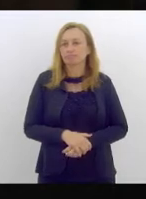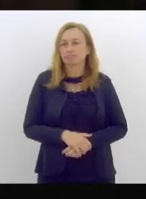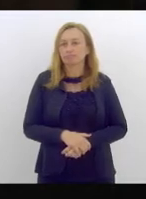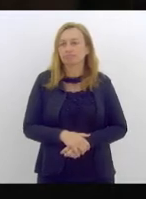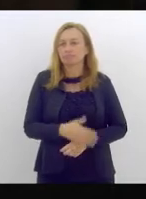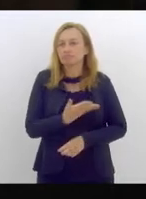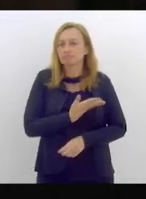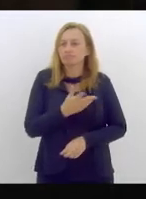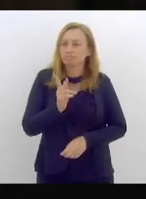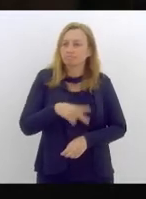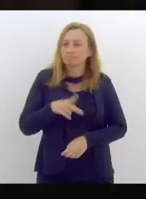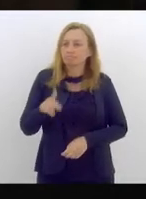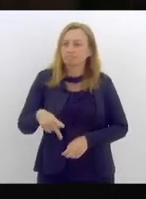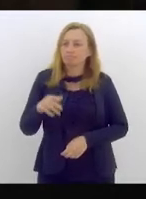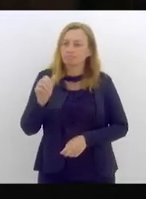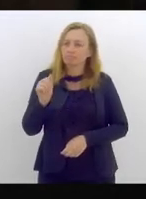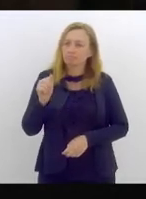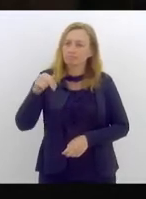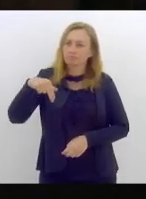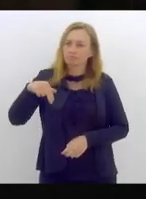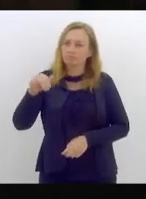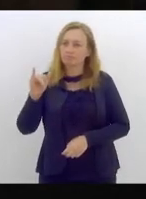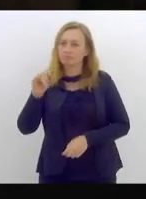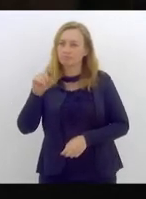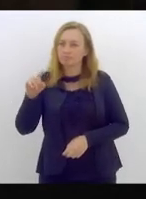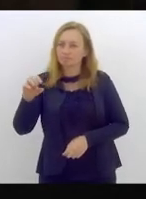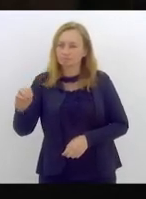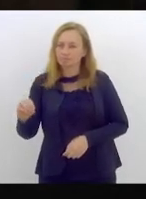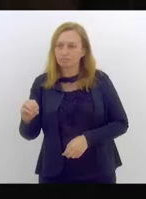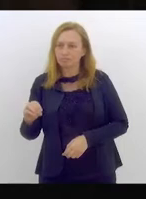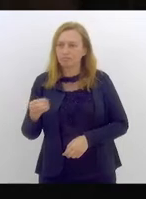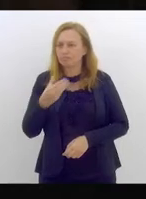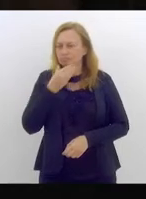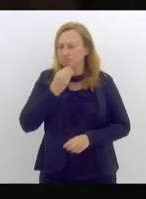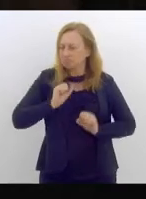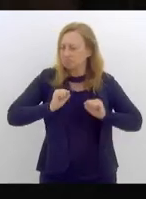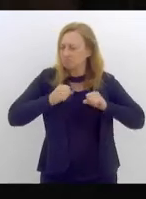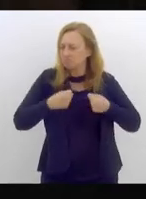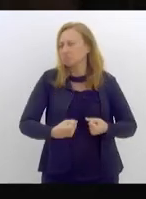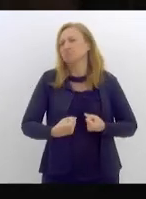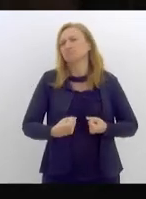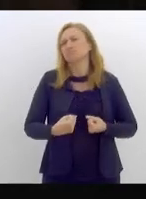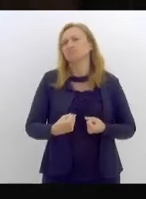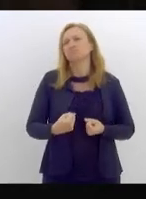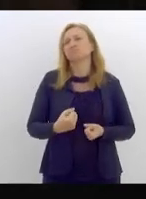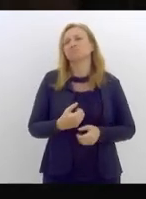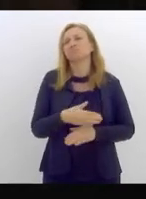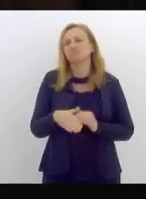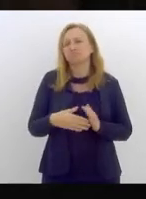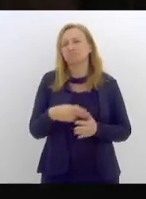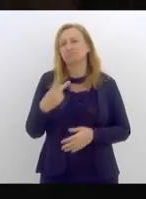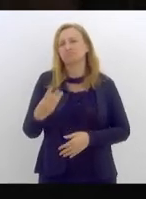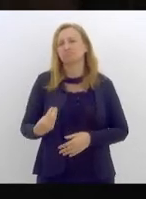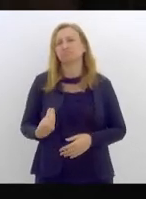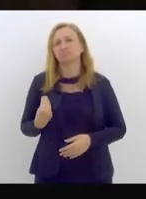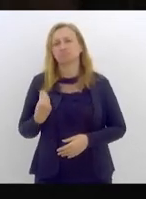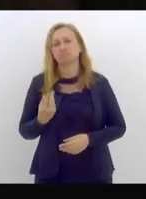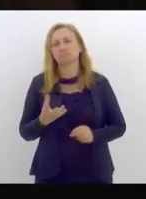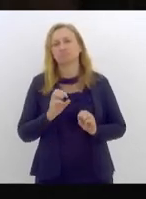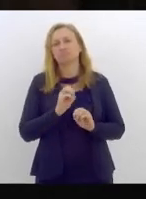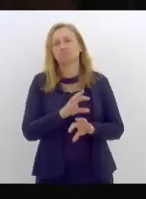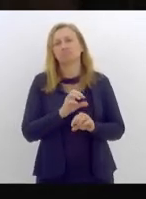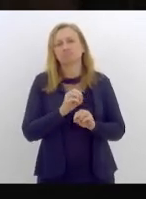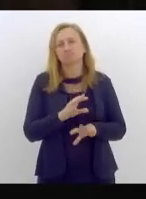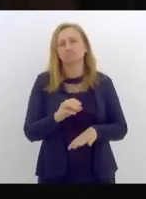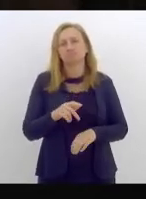o professor Anísio Teixeira um homem dedicado toda a sua vida a questão da Educação